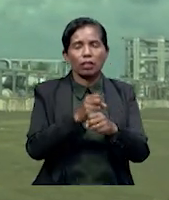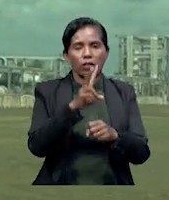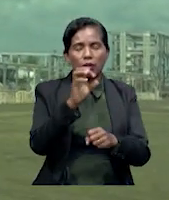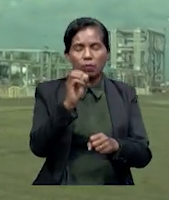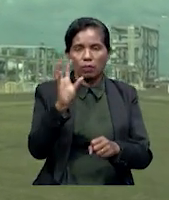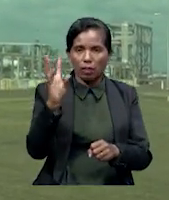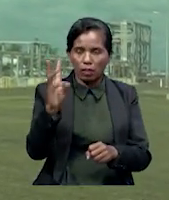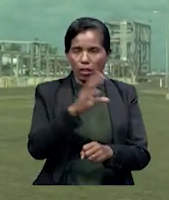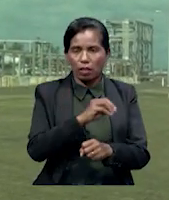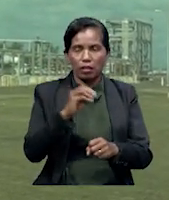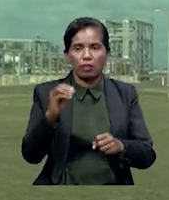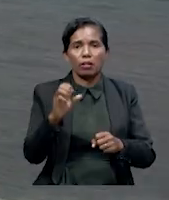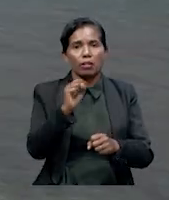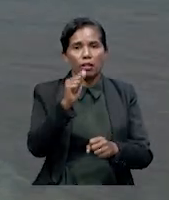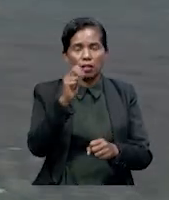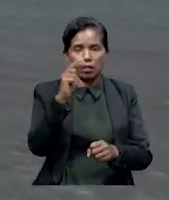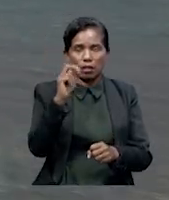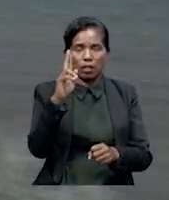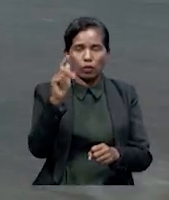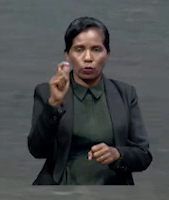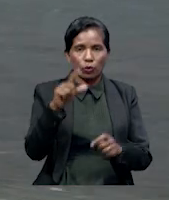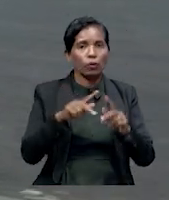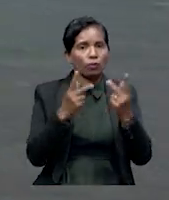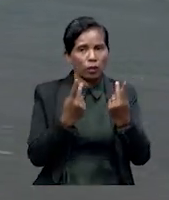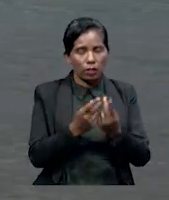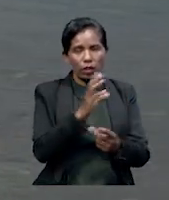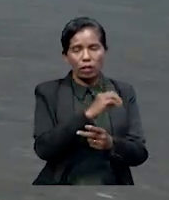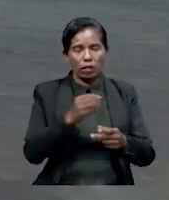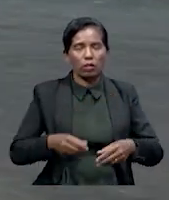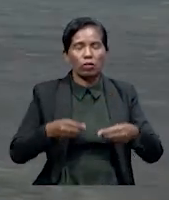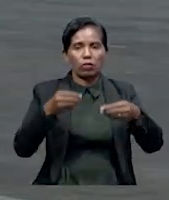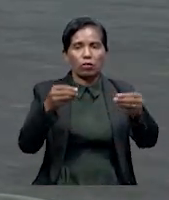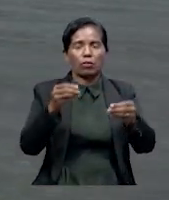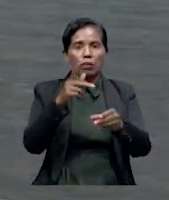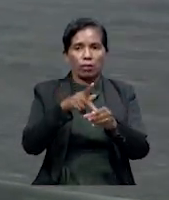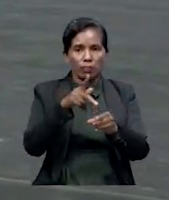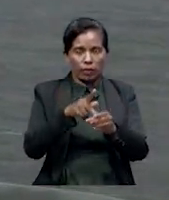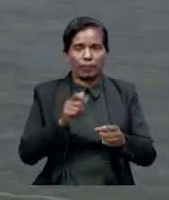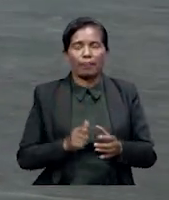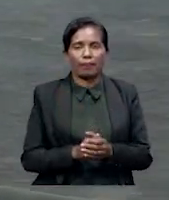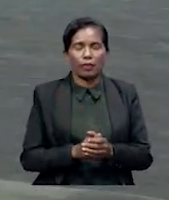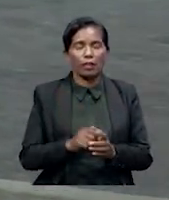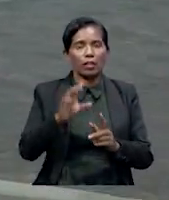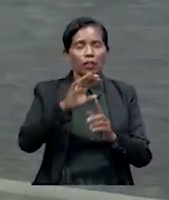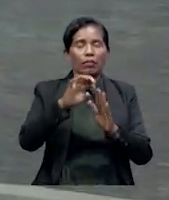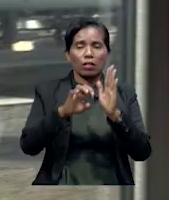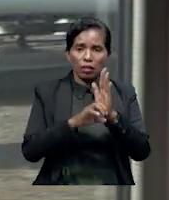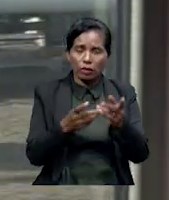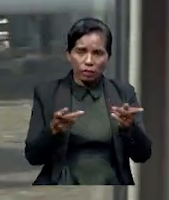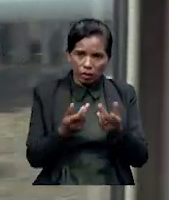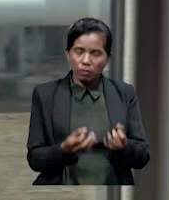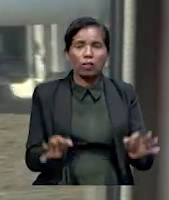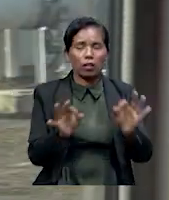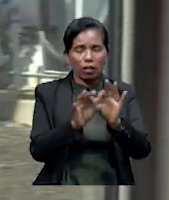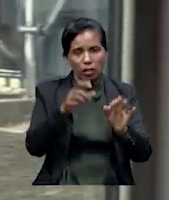empresa Santos, onde processa gás o se campo Bayundan. Chefe de Estado considera fatina importante Tebes, também